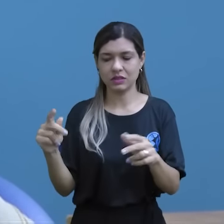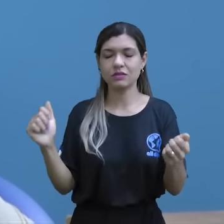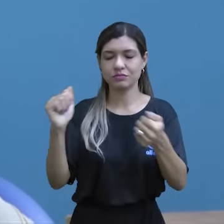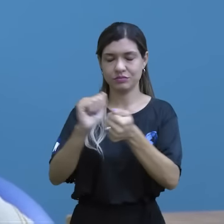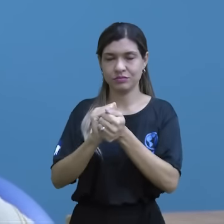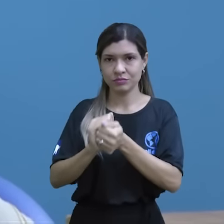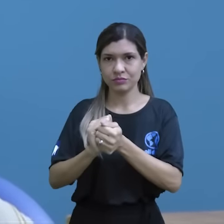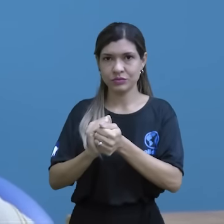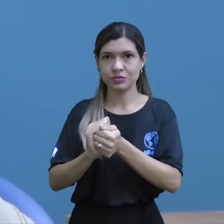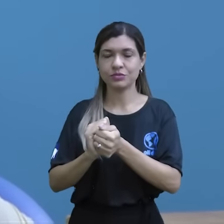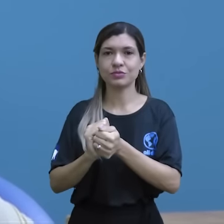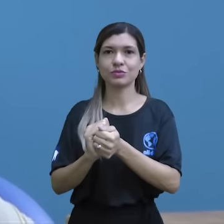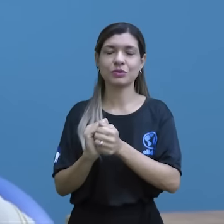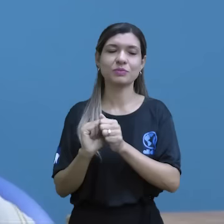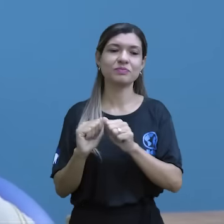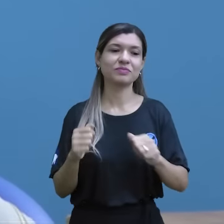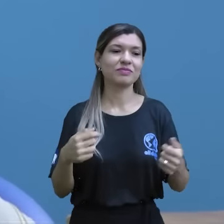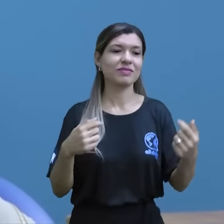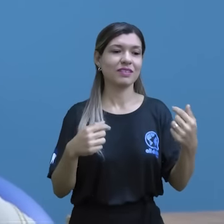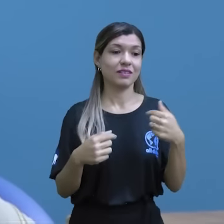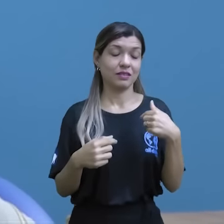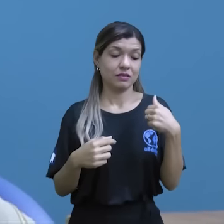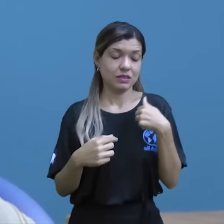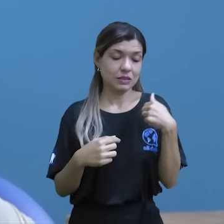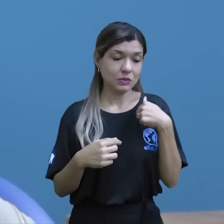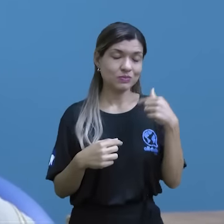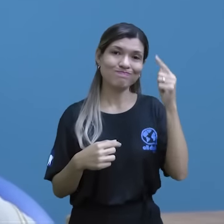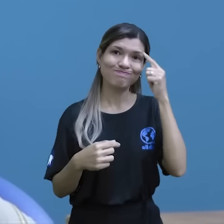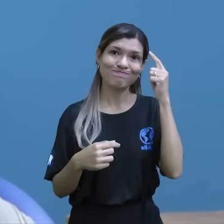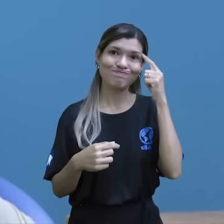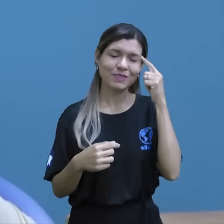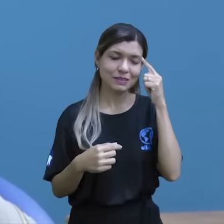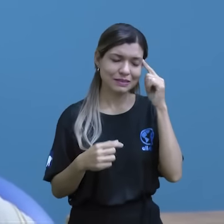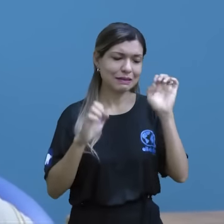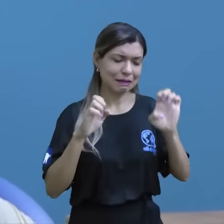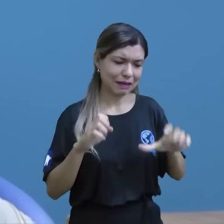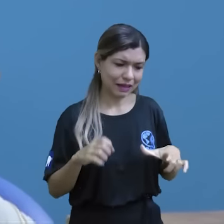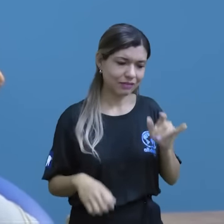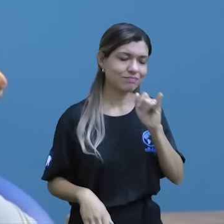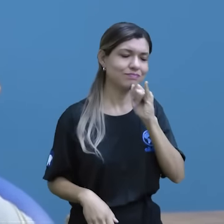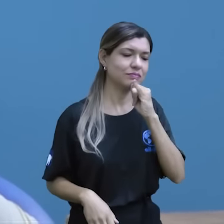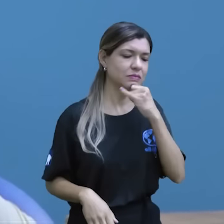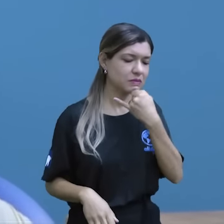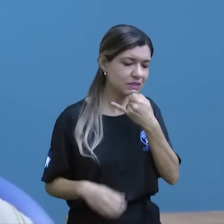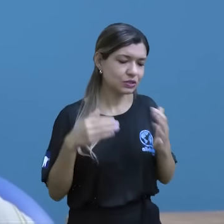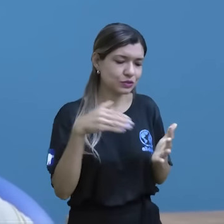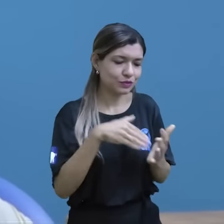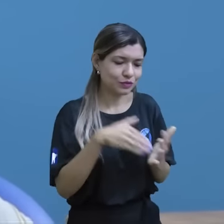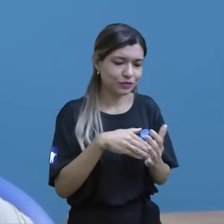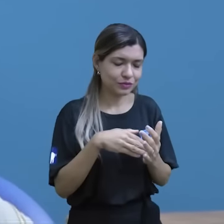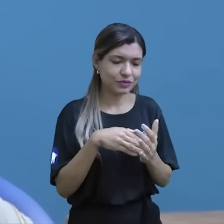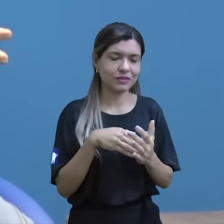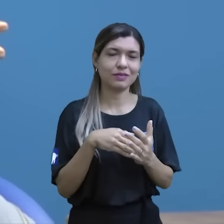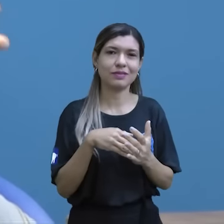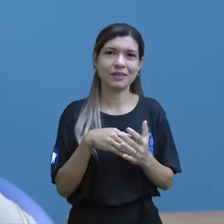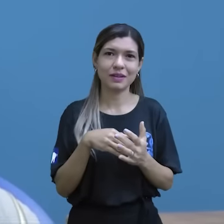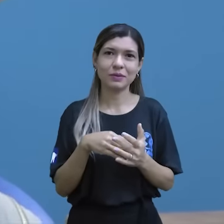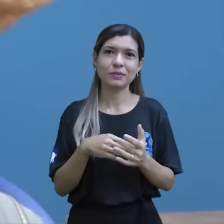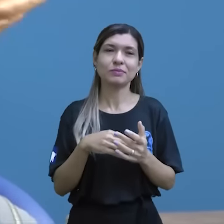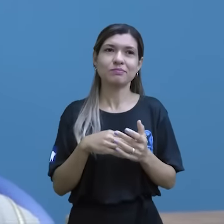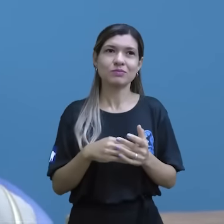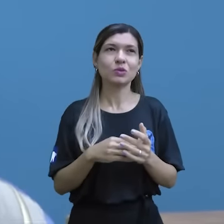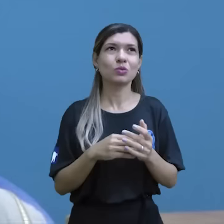escrevi. E, quando eu estava acabando o capítulo, eu recebi um zap de uma pessoa chamada Evangelina. E eu